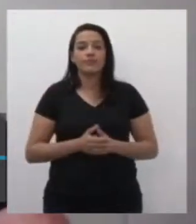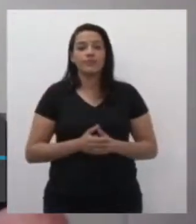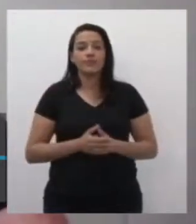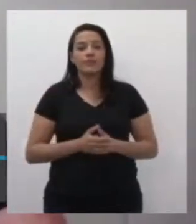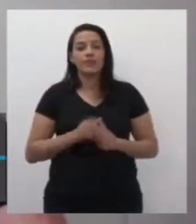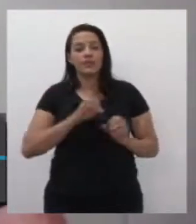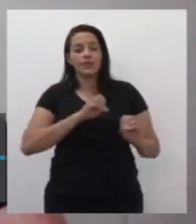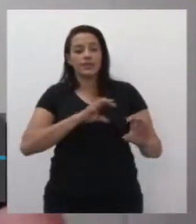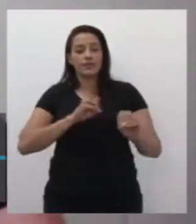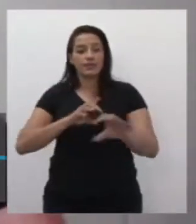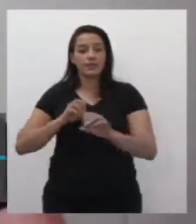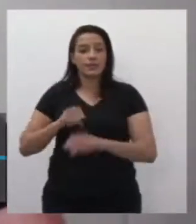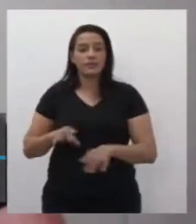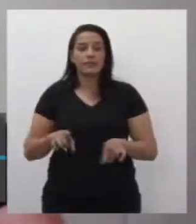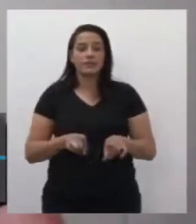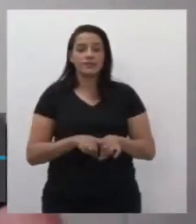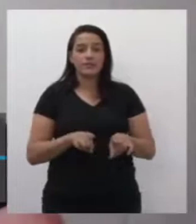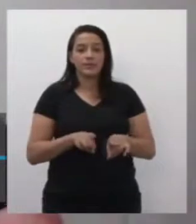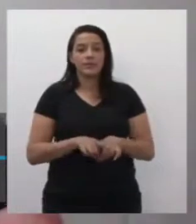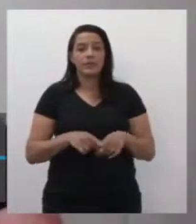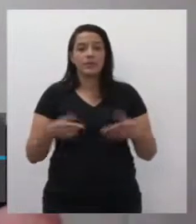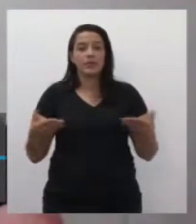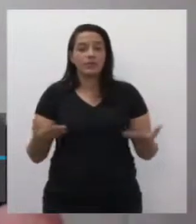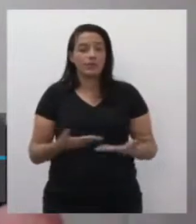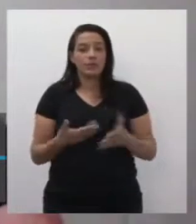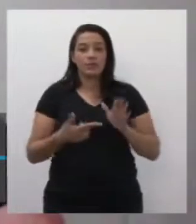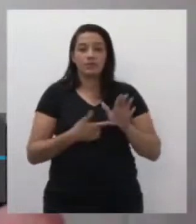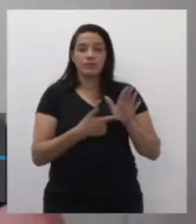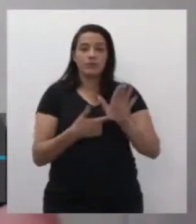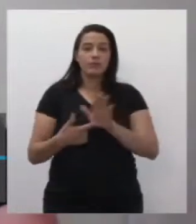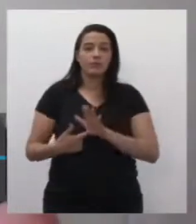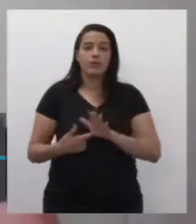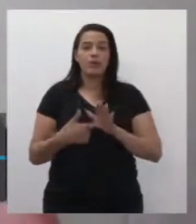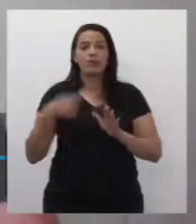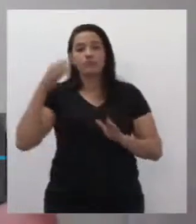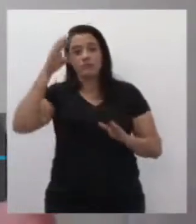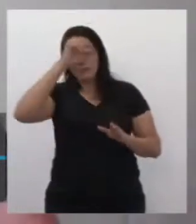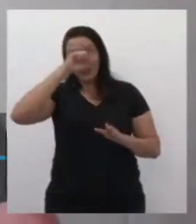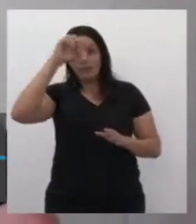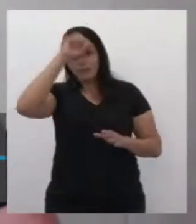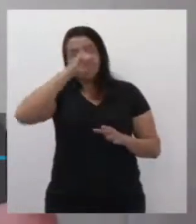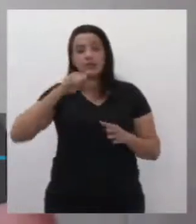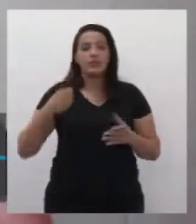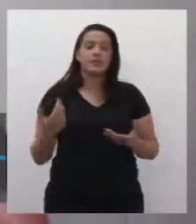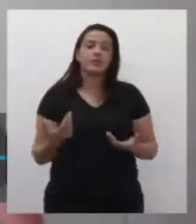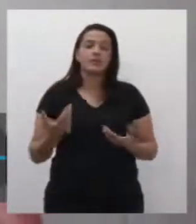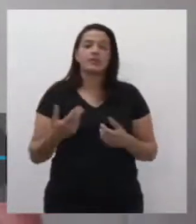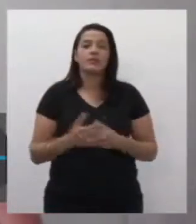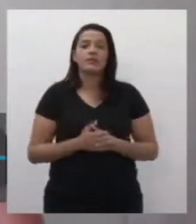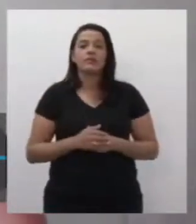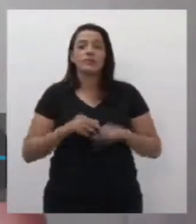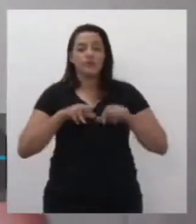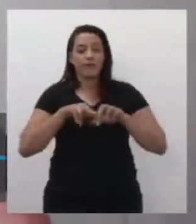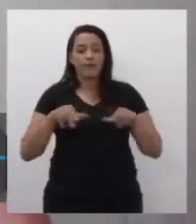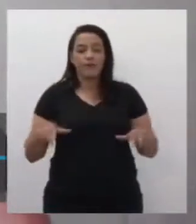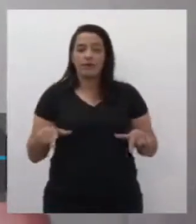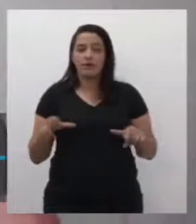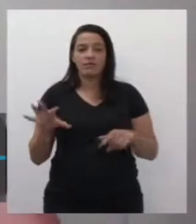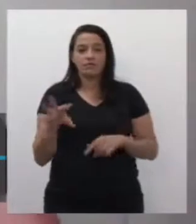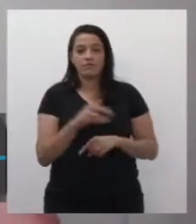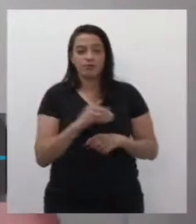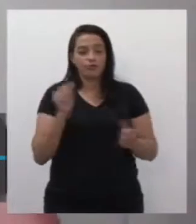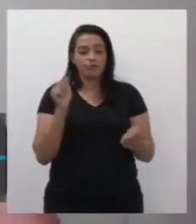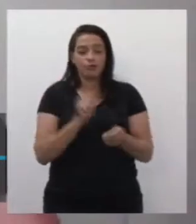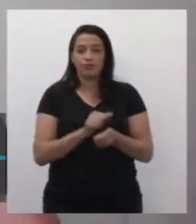da educação, aí, trazendo os recursos e cruzando e casando esses recursos todos,